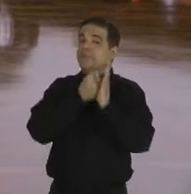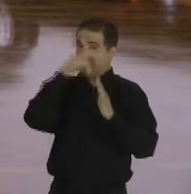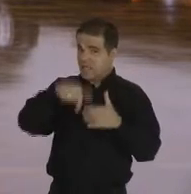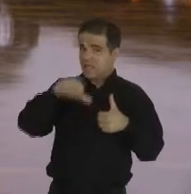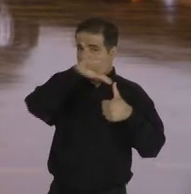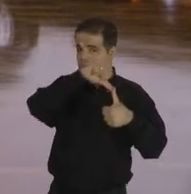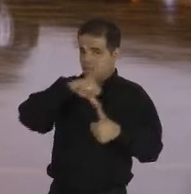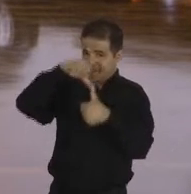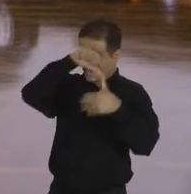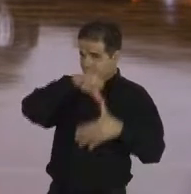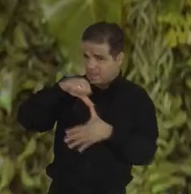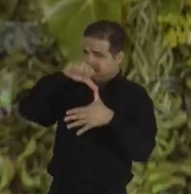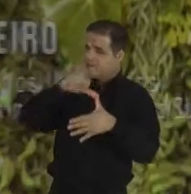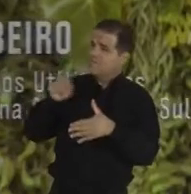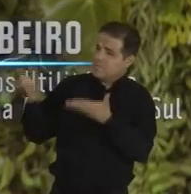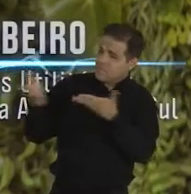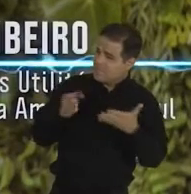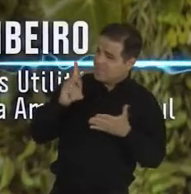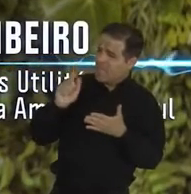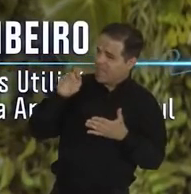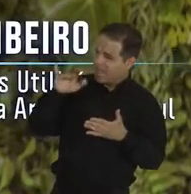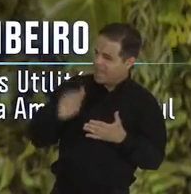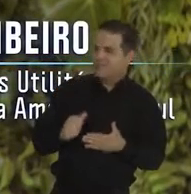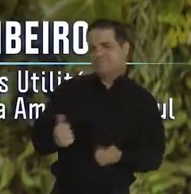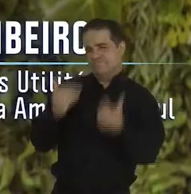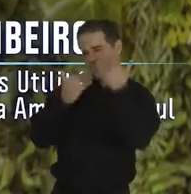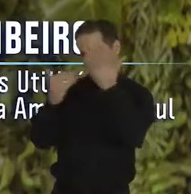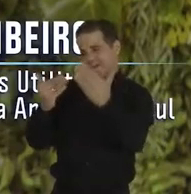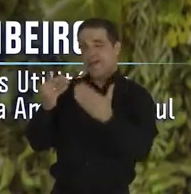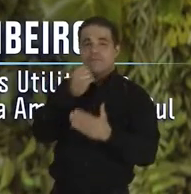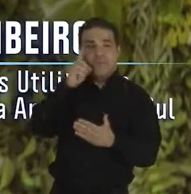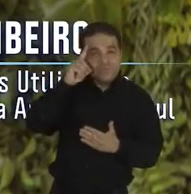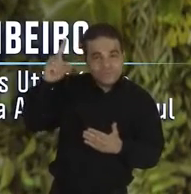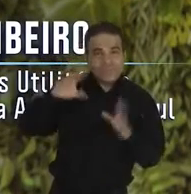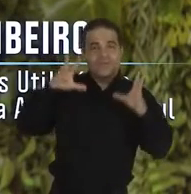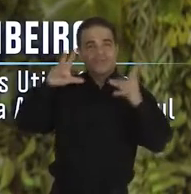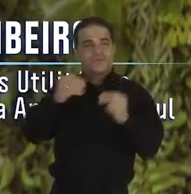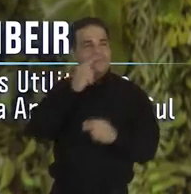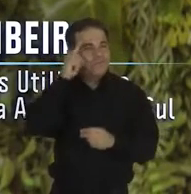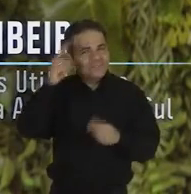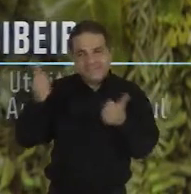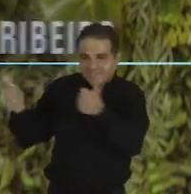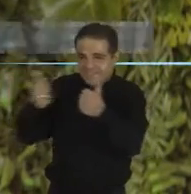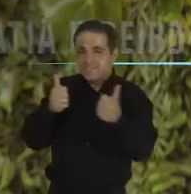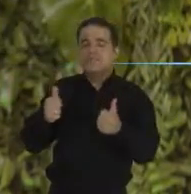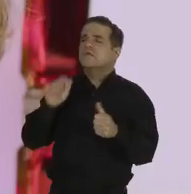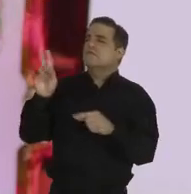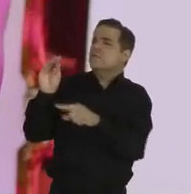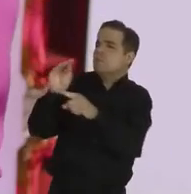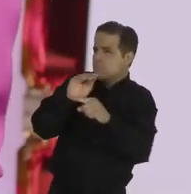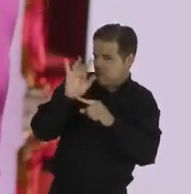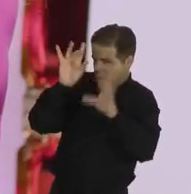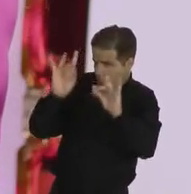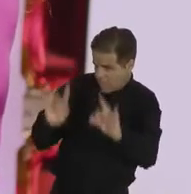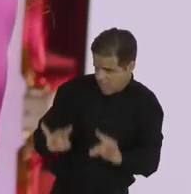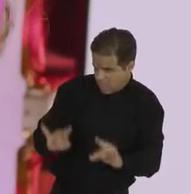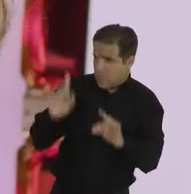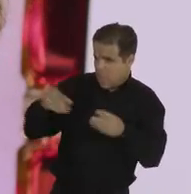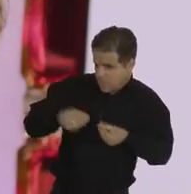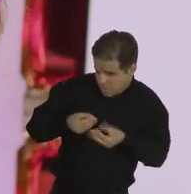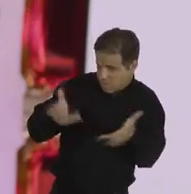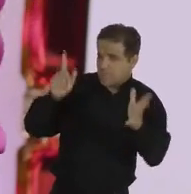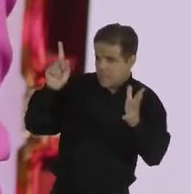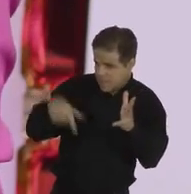América do Sul seja muito bem-vinda Kátia Obrigada Juliana bom dia bom dia a todos e Kátia você cuida de cada detalhe do